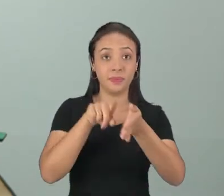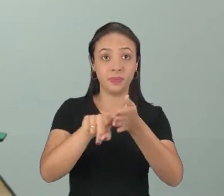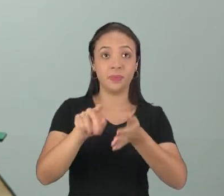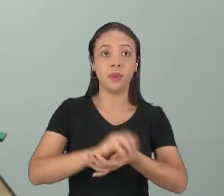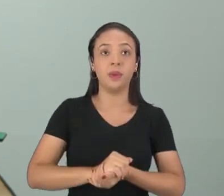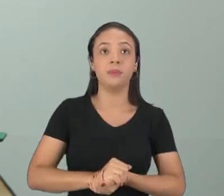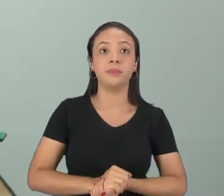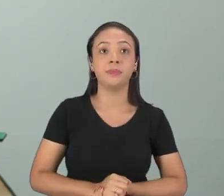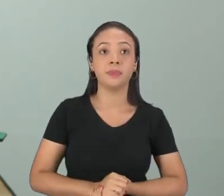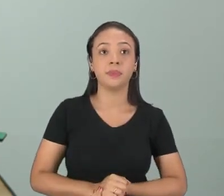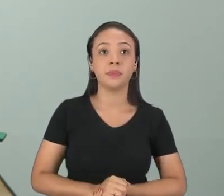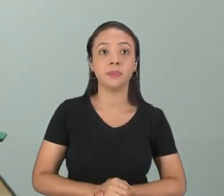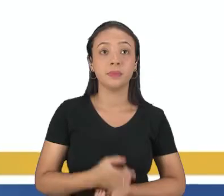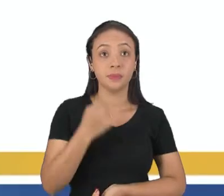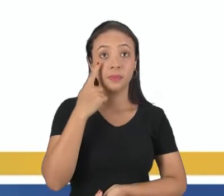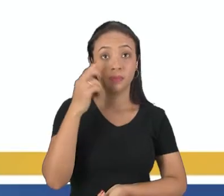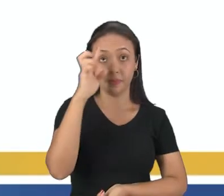problema.